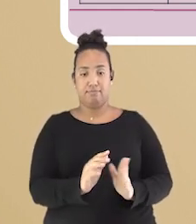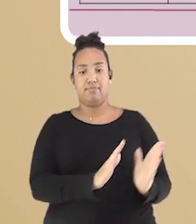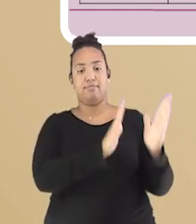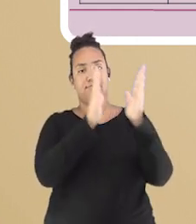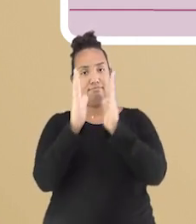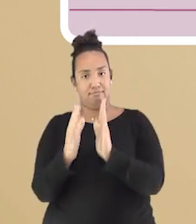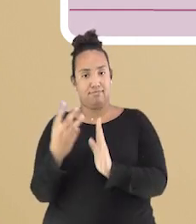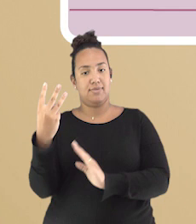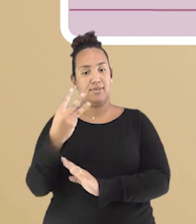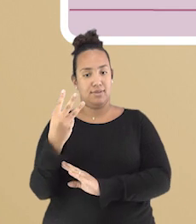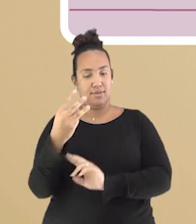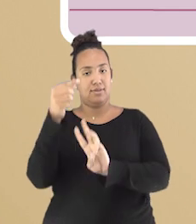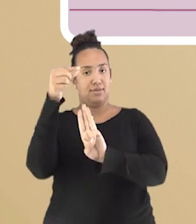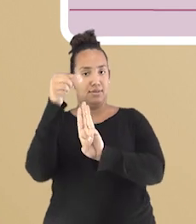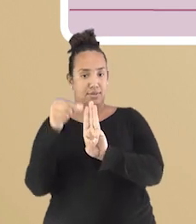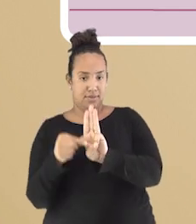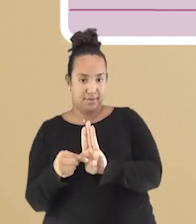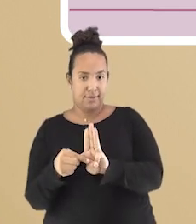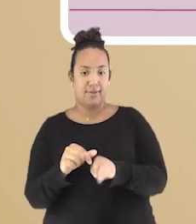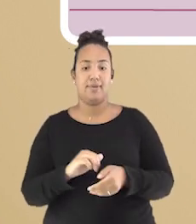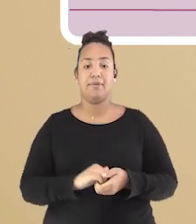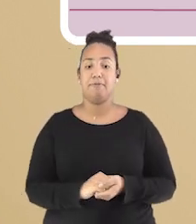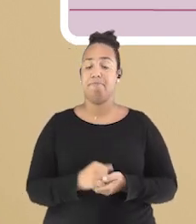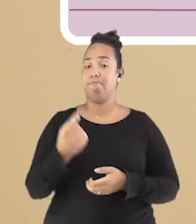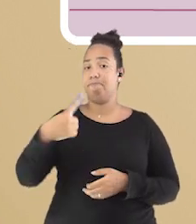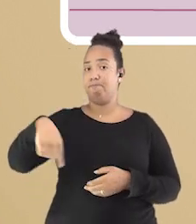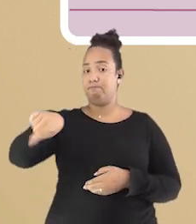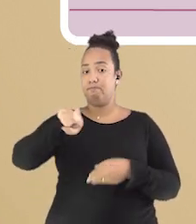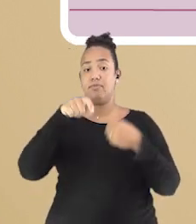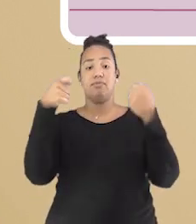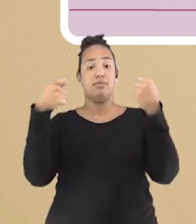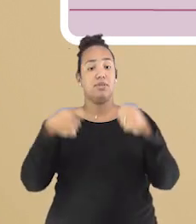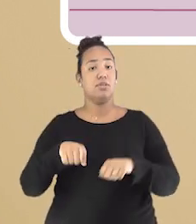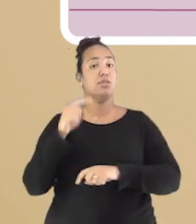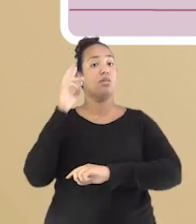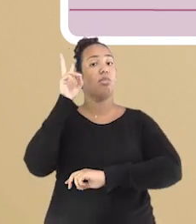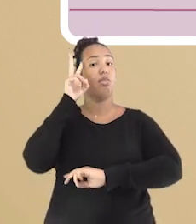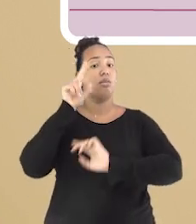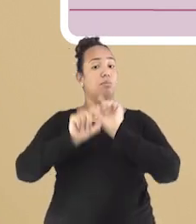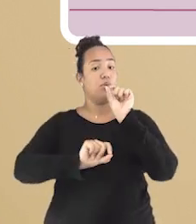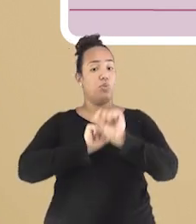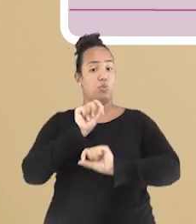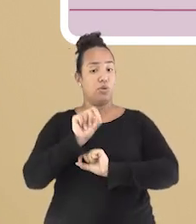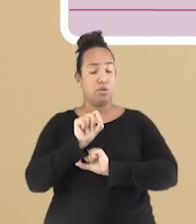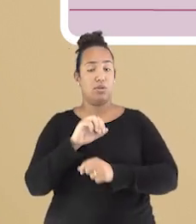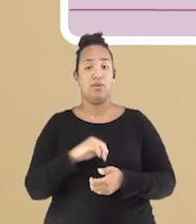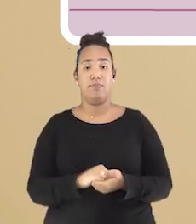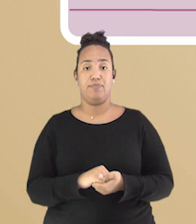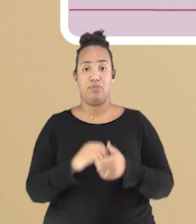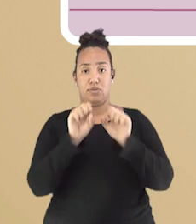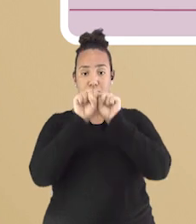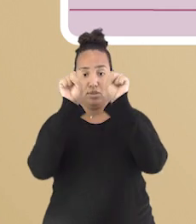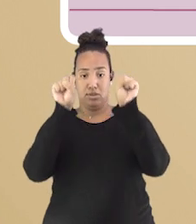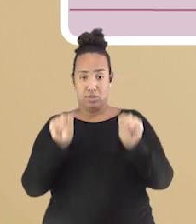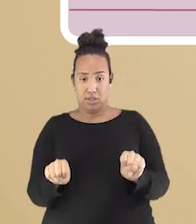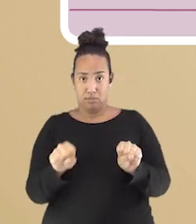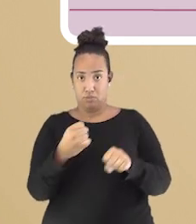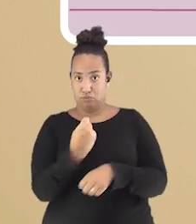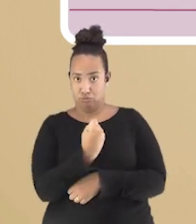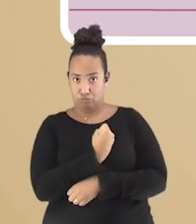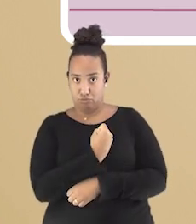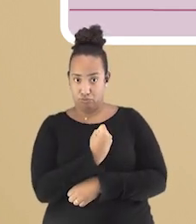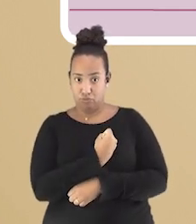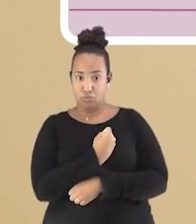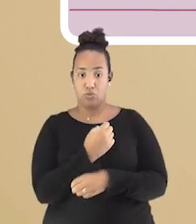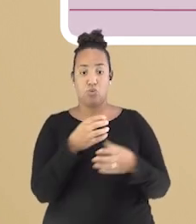diante. Precisamos lembrar que, no sistema de numeração decimal, fazemos a